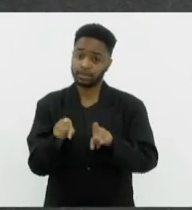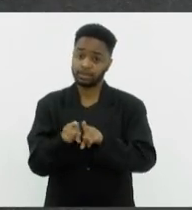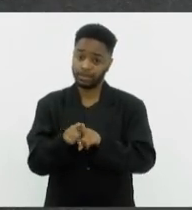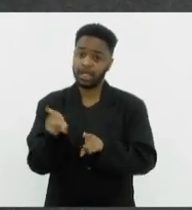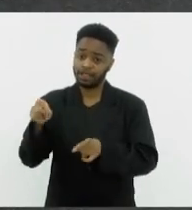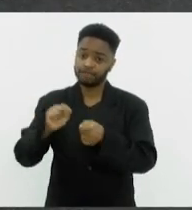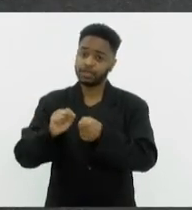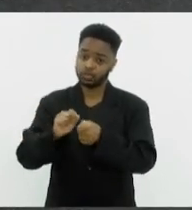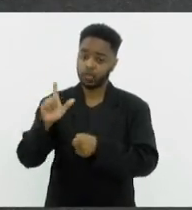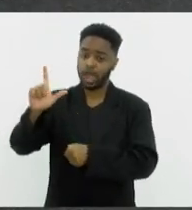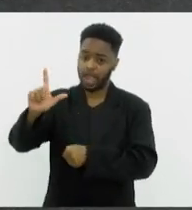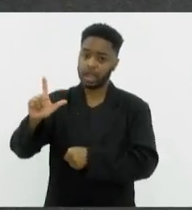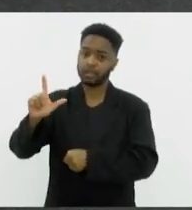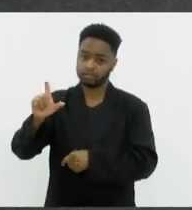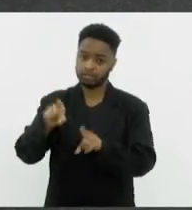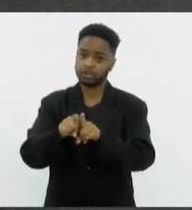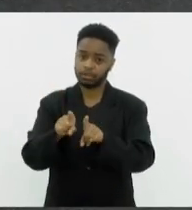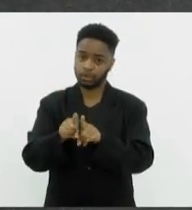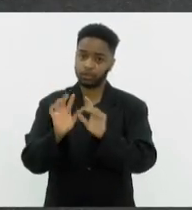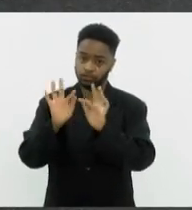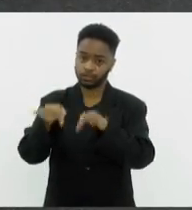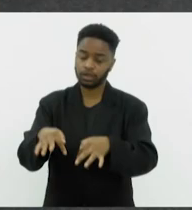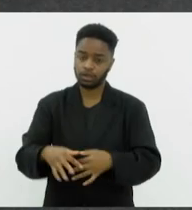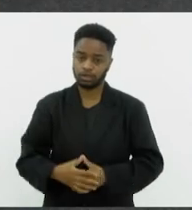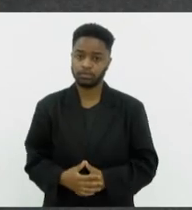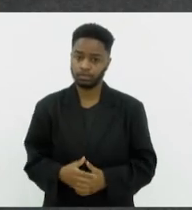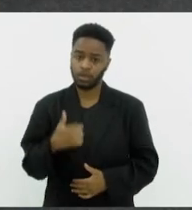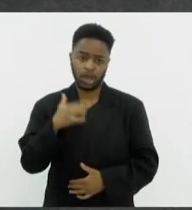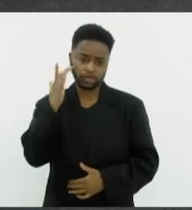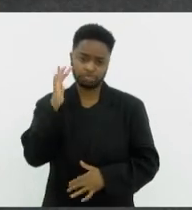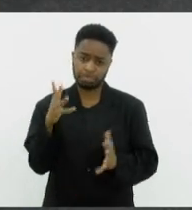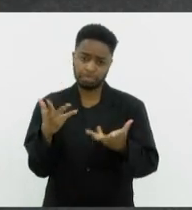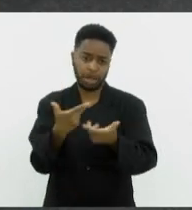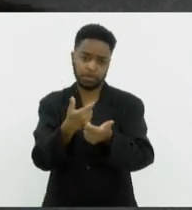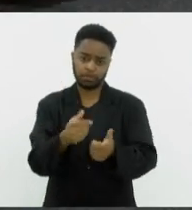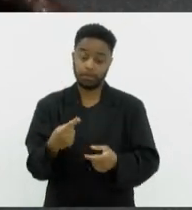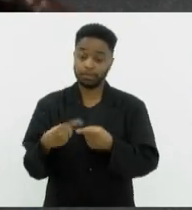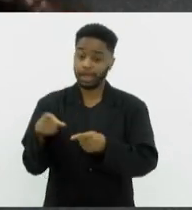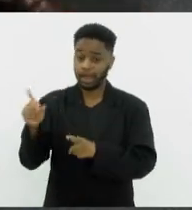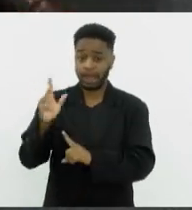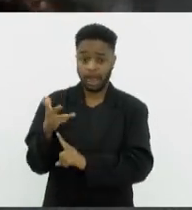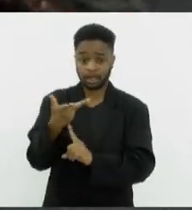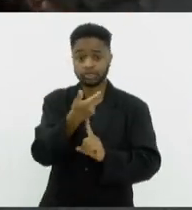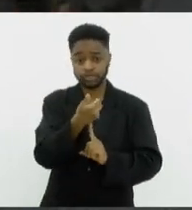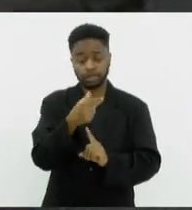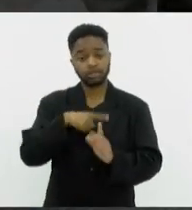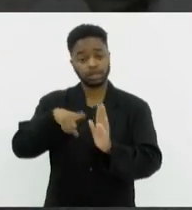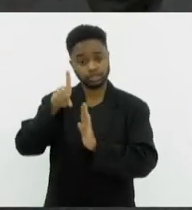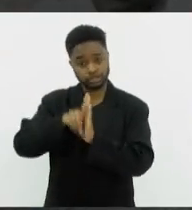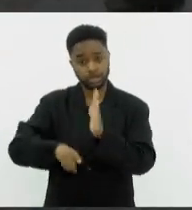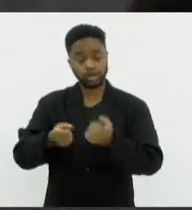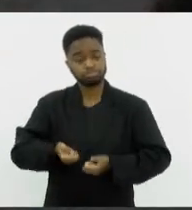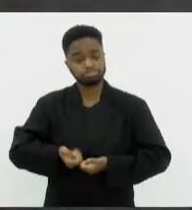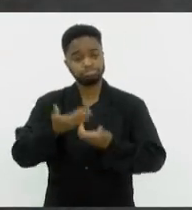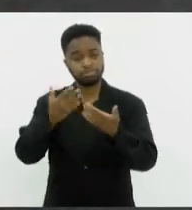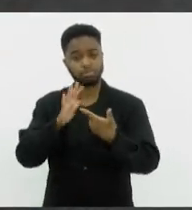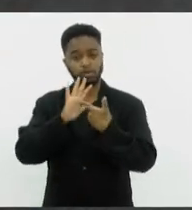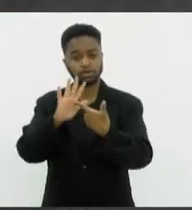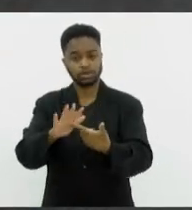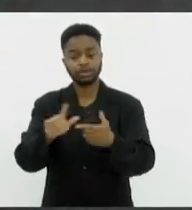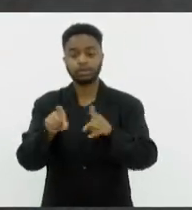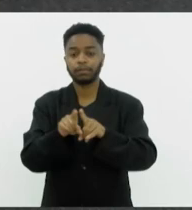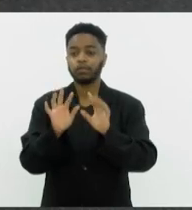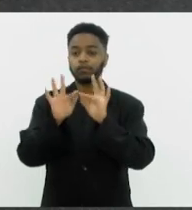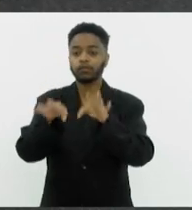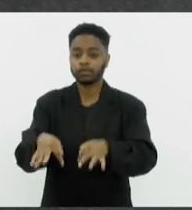L grandão no final. Achei o máximo. Porque ela é artista, tem direito de se expressar. E no